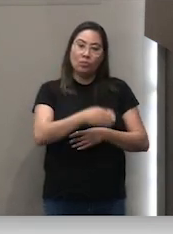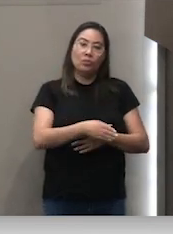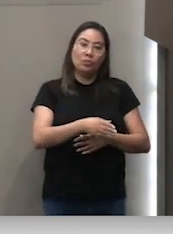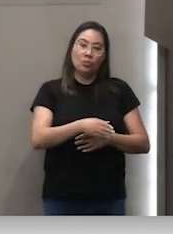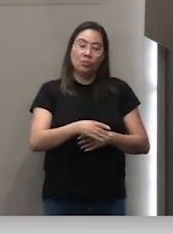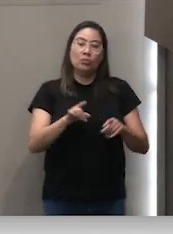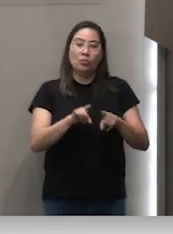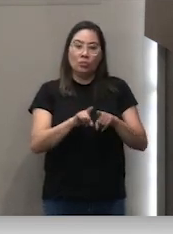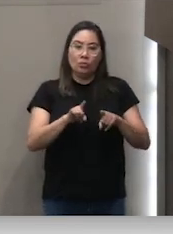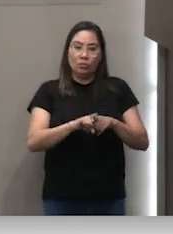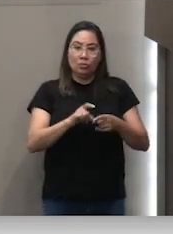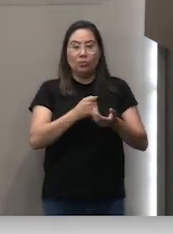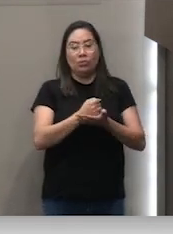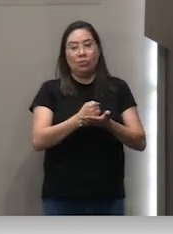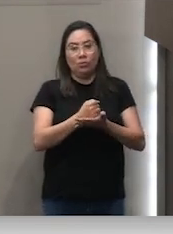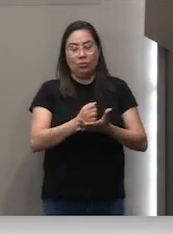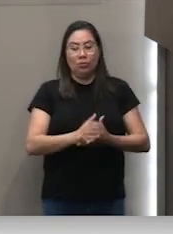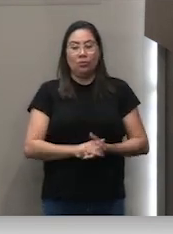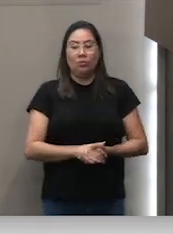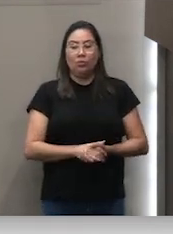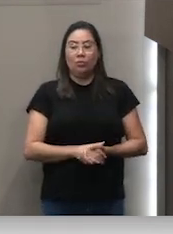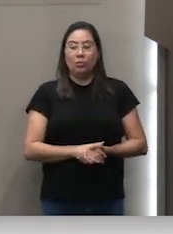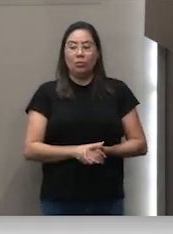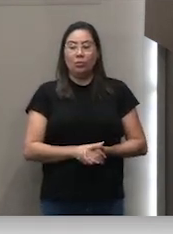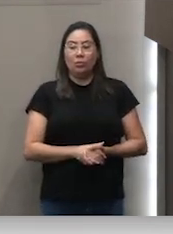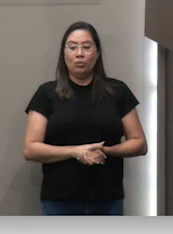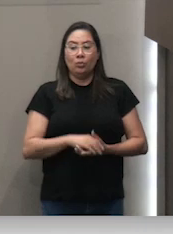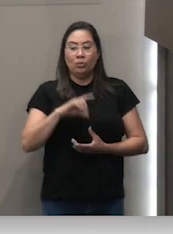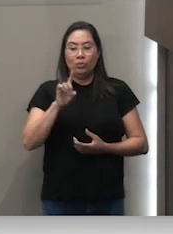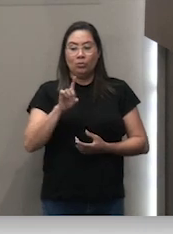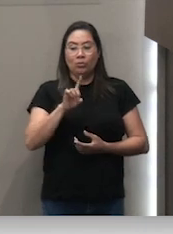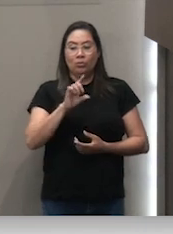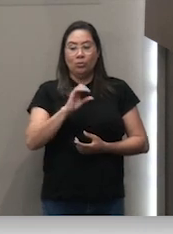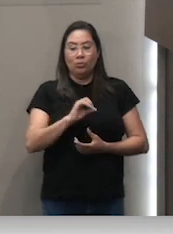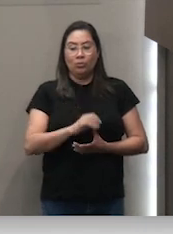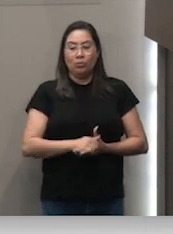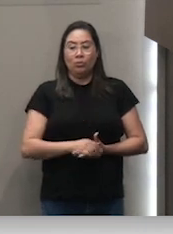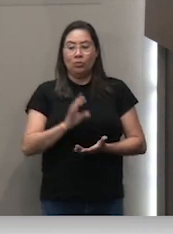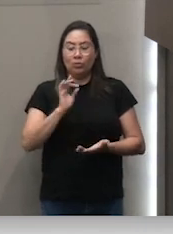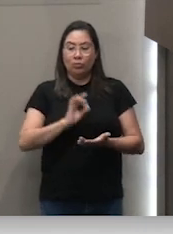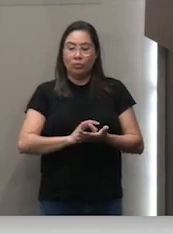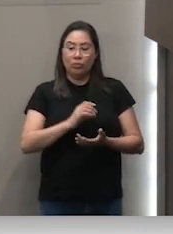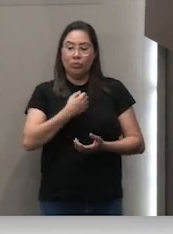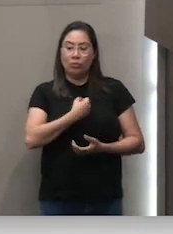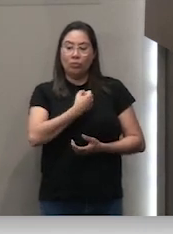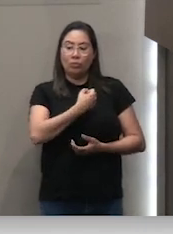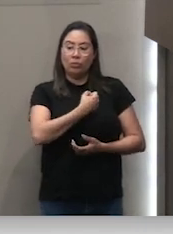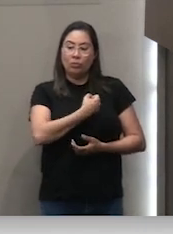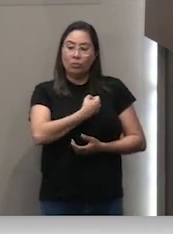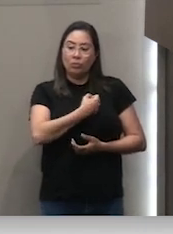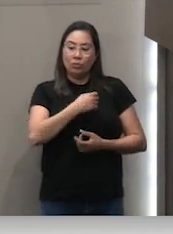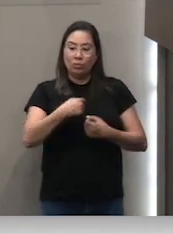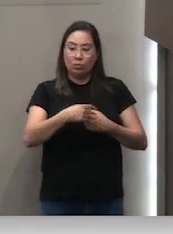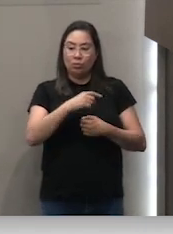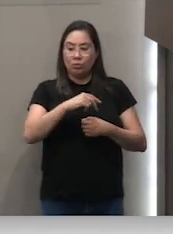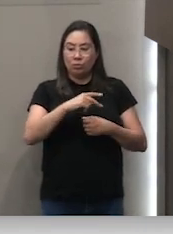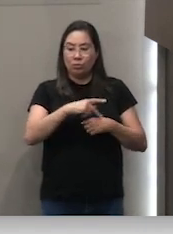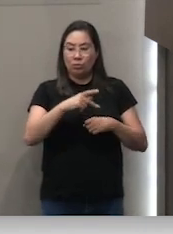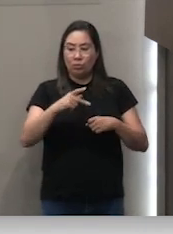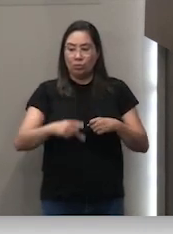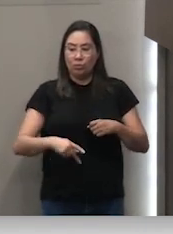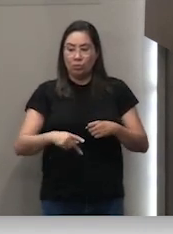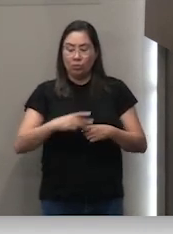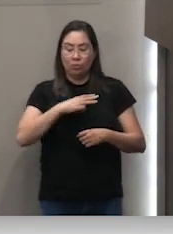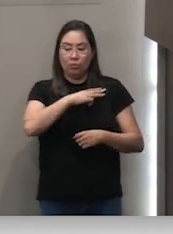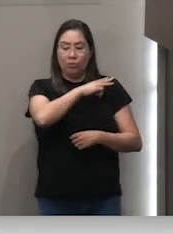Autarquia e Fundacional. Também o nosso projeto de lei, o 110, instituiu no âmbito do Passo Fundo, do município de Passo Fundo, até porque somos